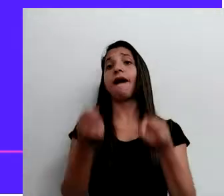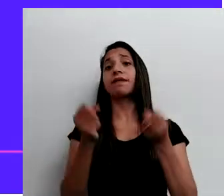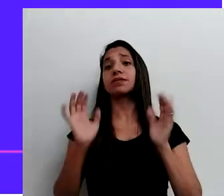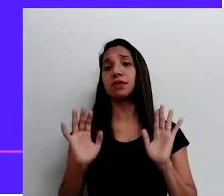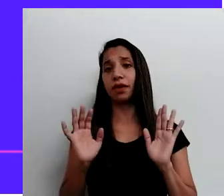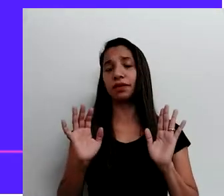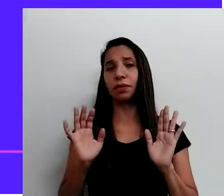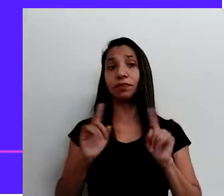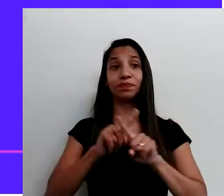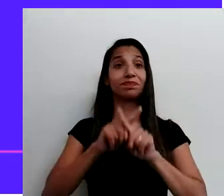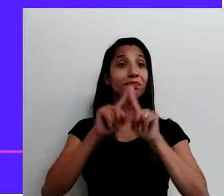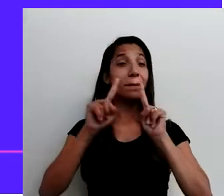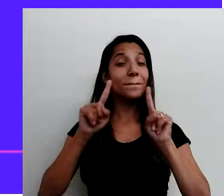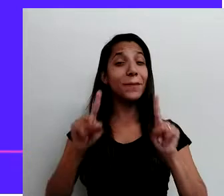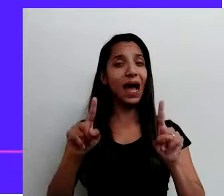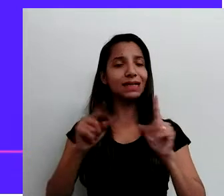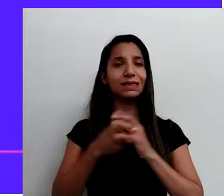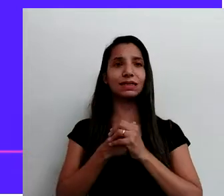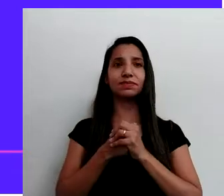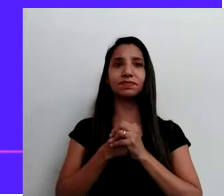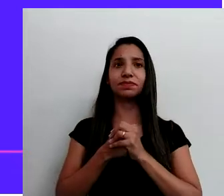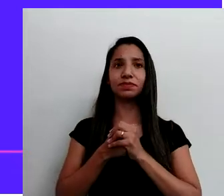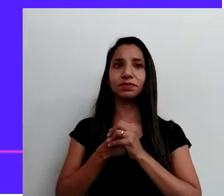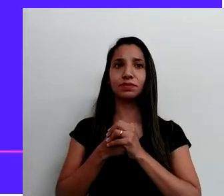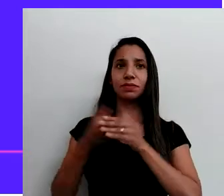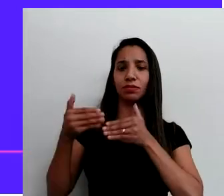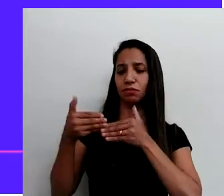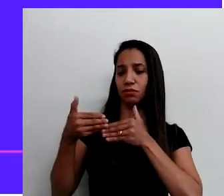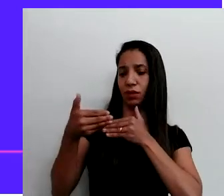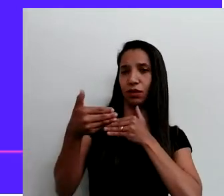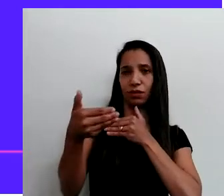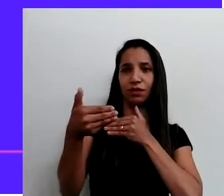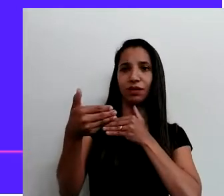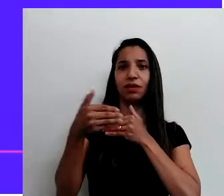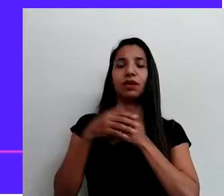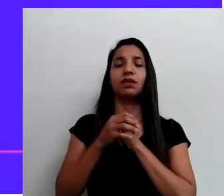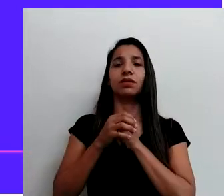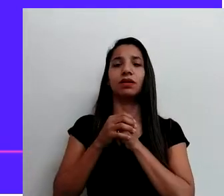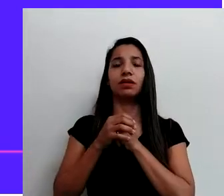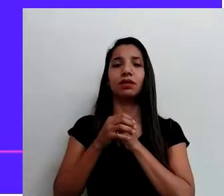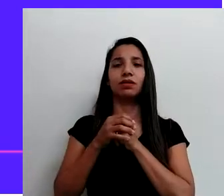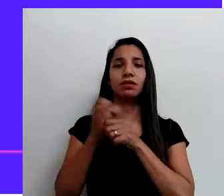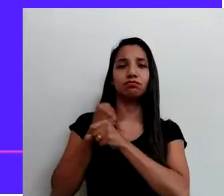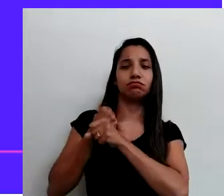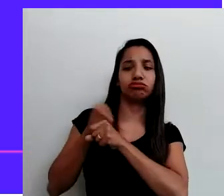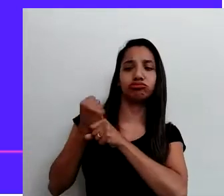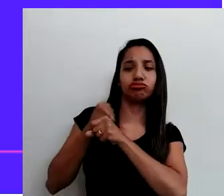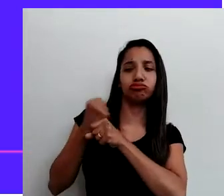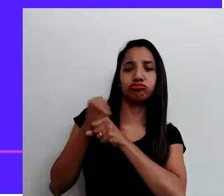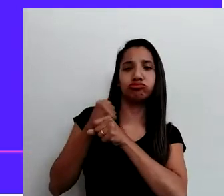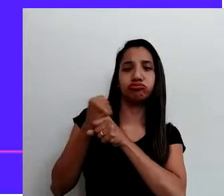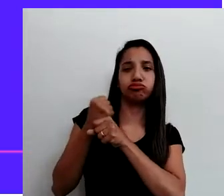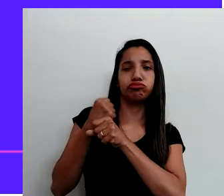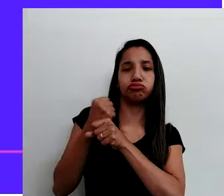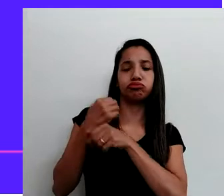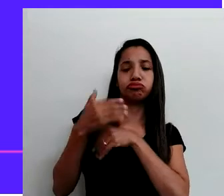Mas, recentemente, nos últimos anos, conforme esse tema ganhou importância, você tem uma série de pesquisas